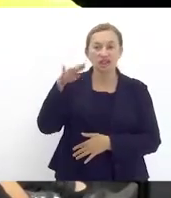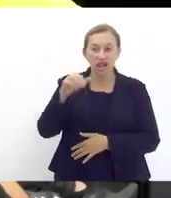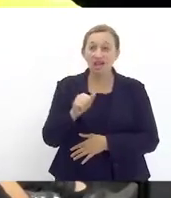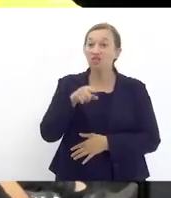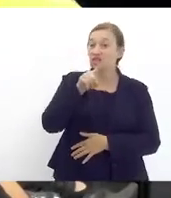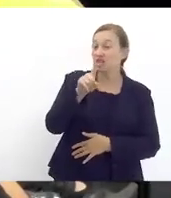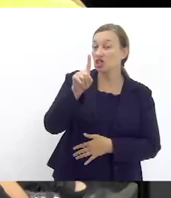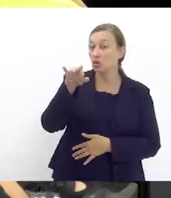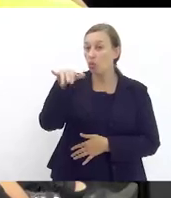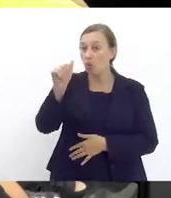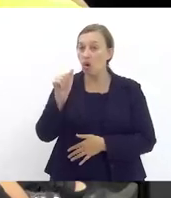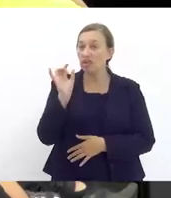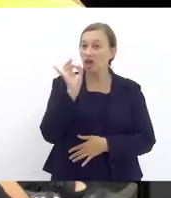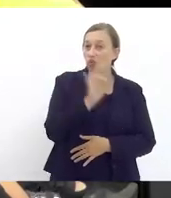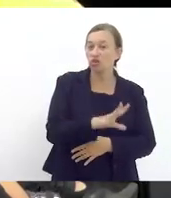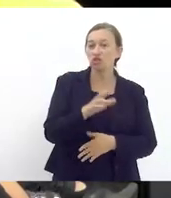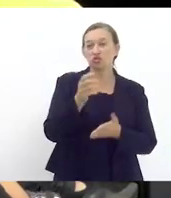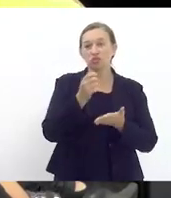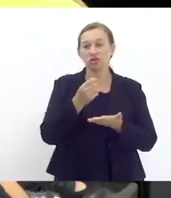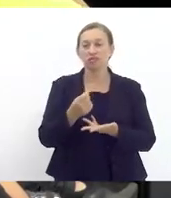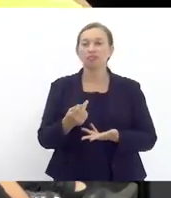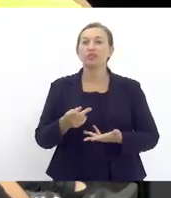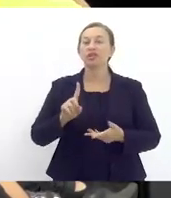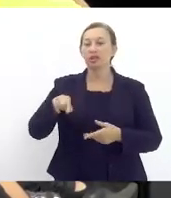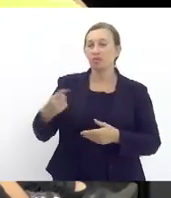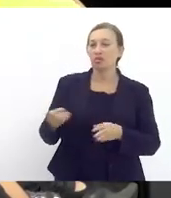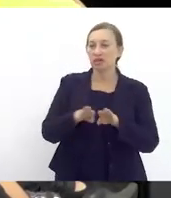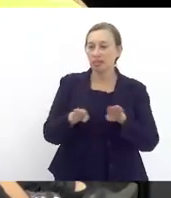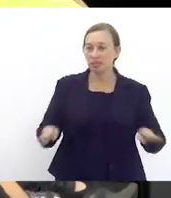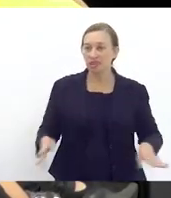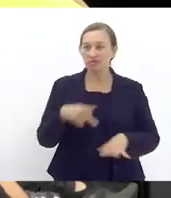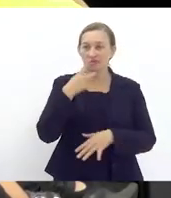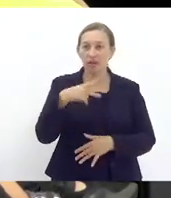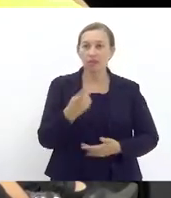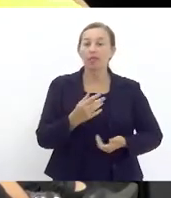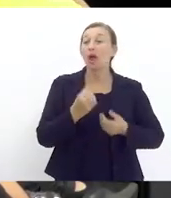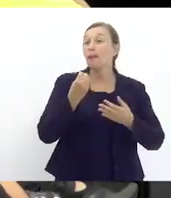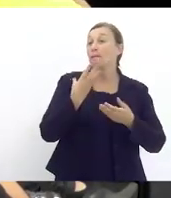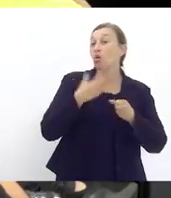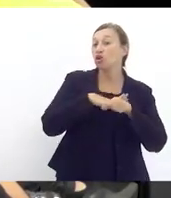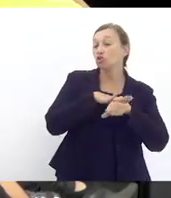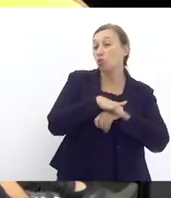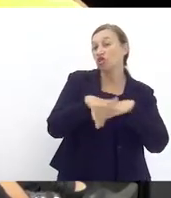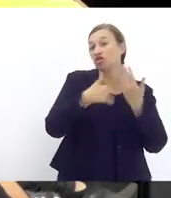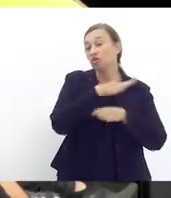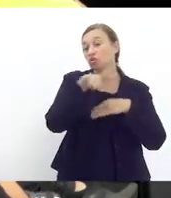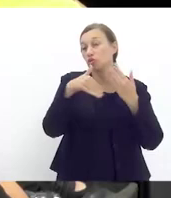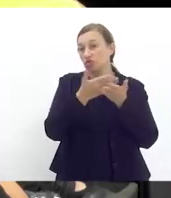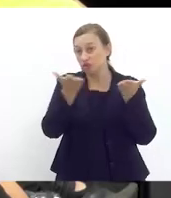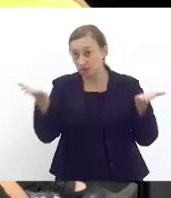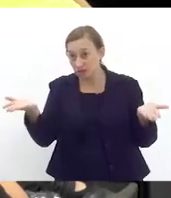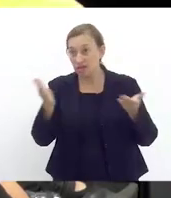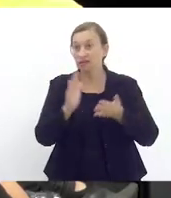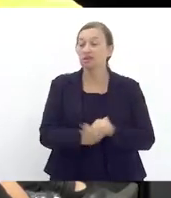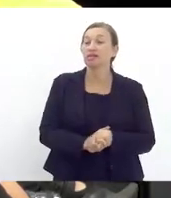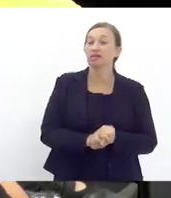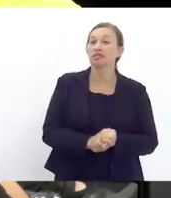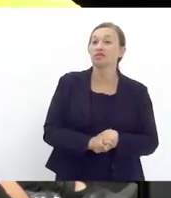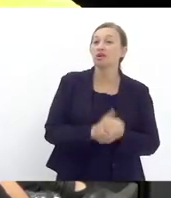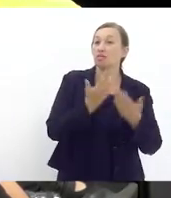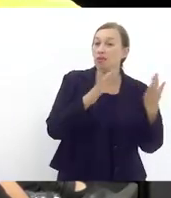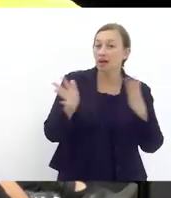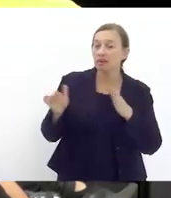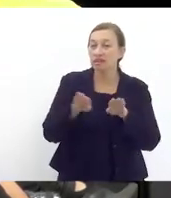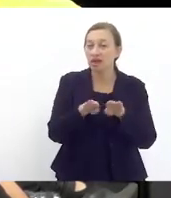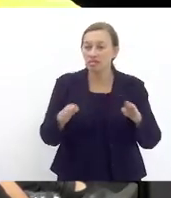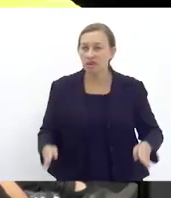Luana nossa última inscrita E aí a gente vai passar para mesa Boa noite a todos e a todas vou cumprimentar